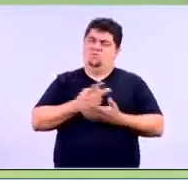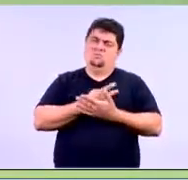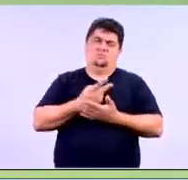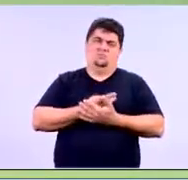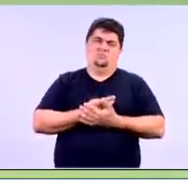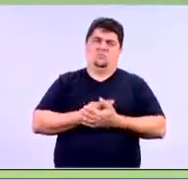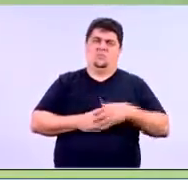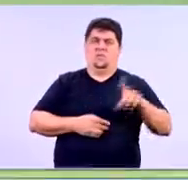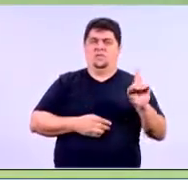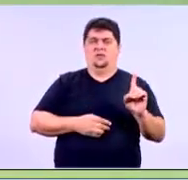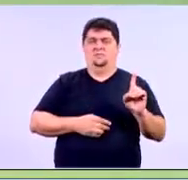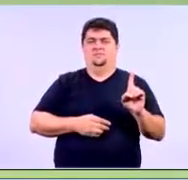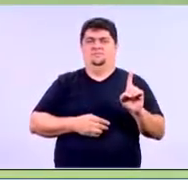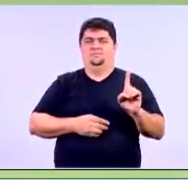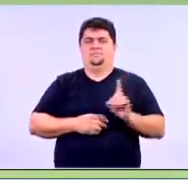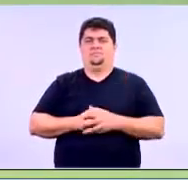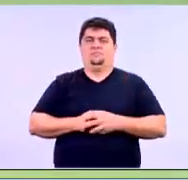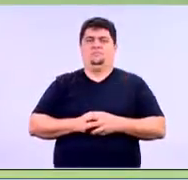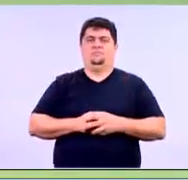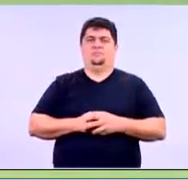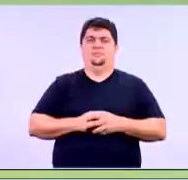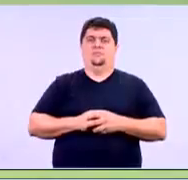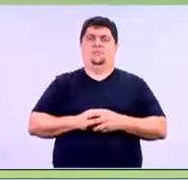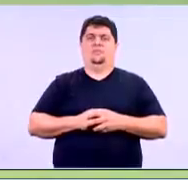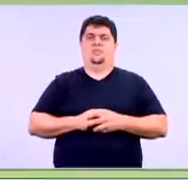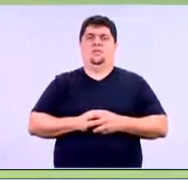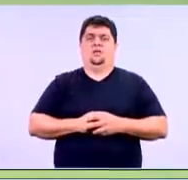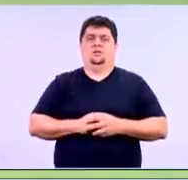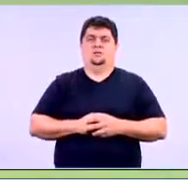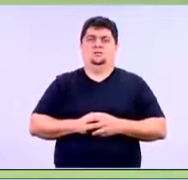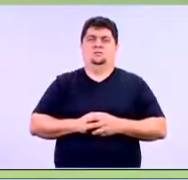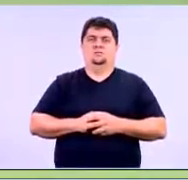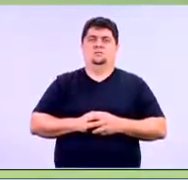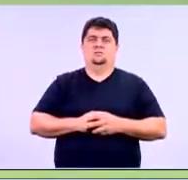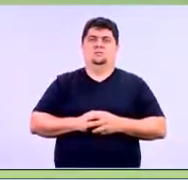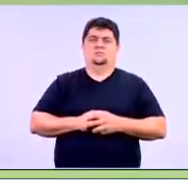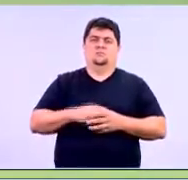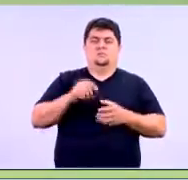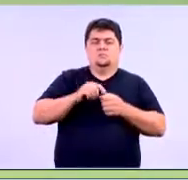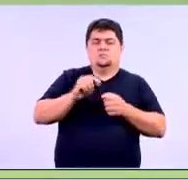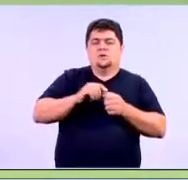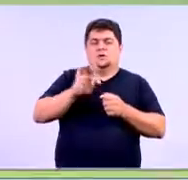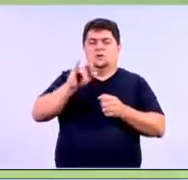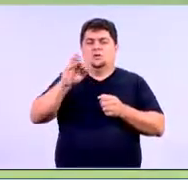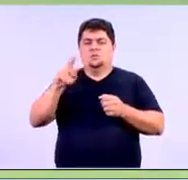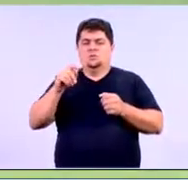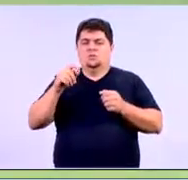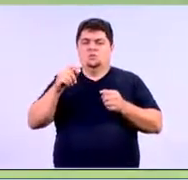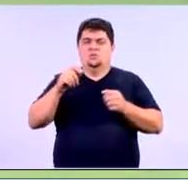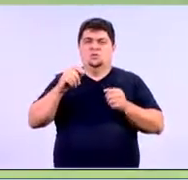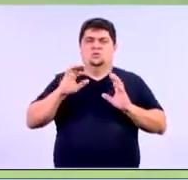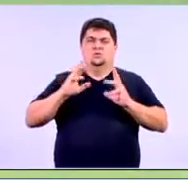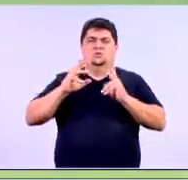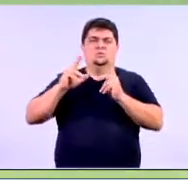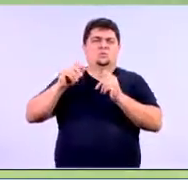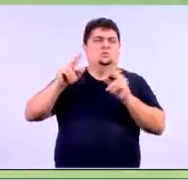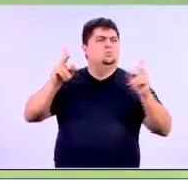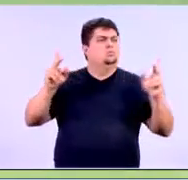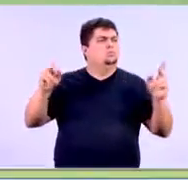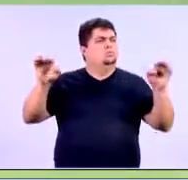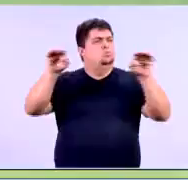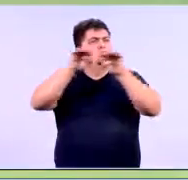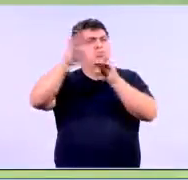Vamos para a opção D. Proibição em instituir tributo que não seja uniforme em todo o território